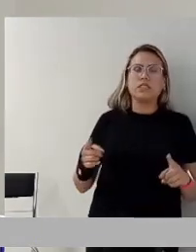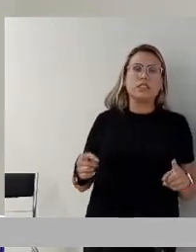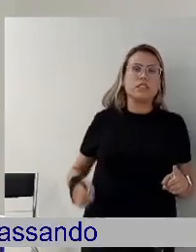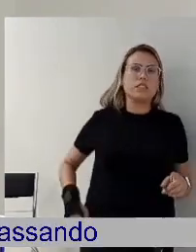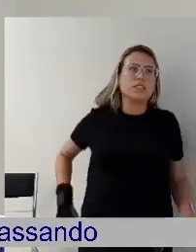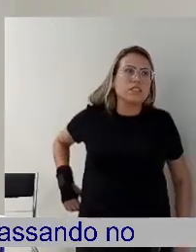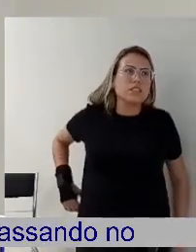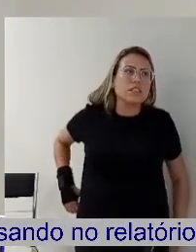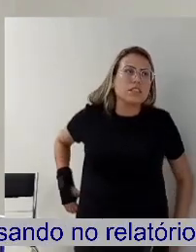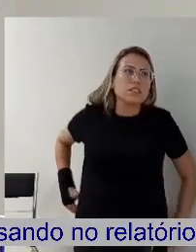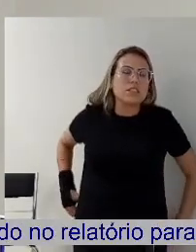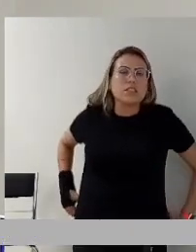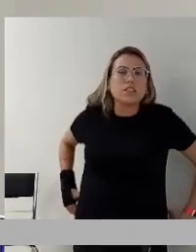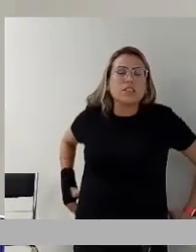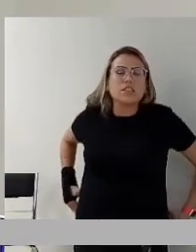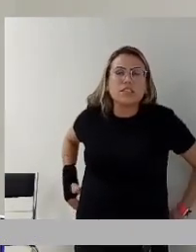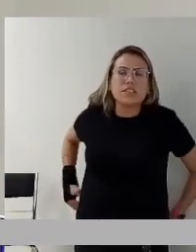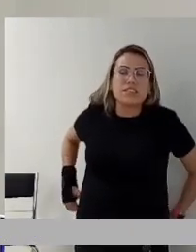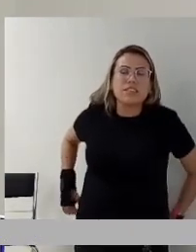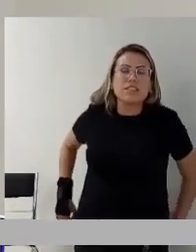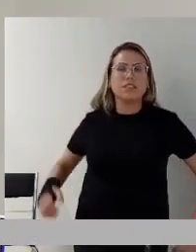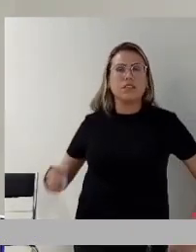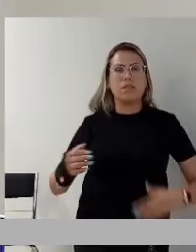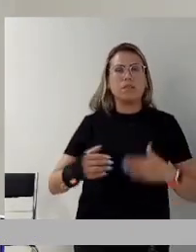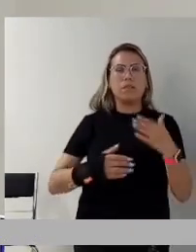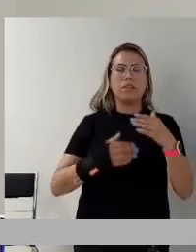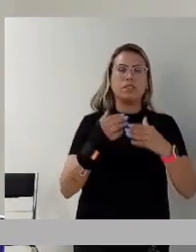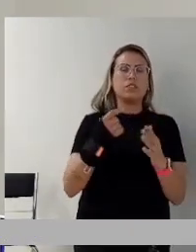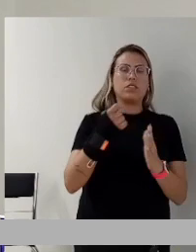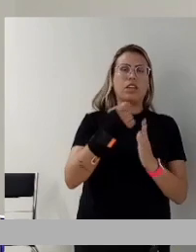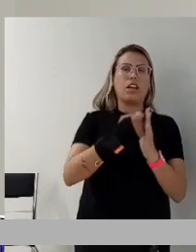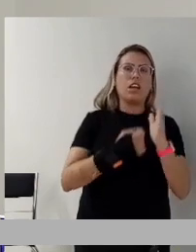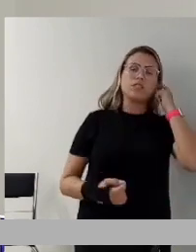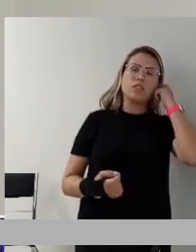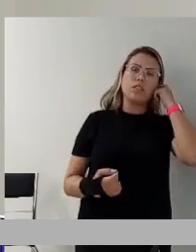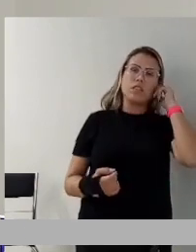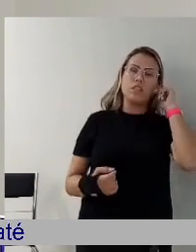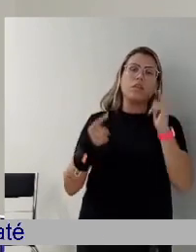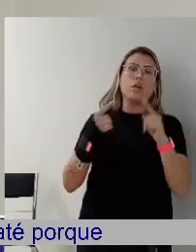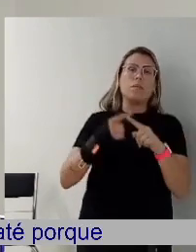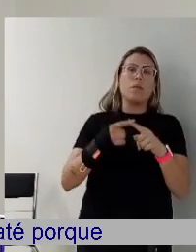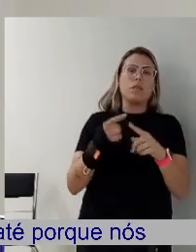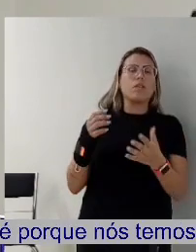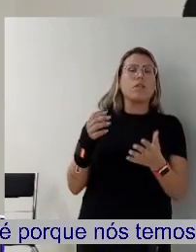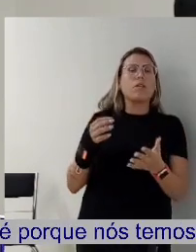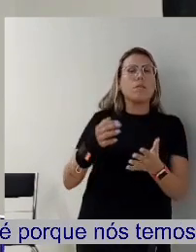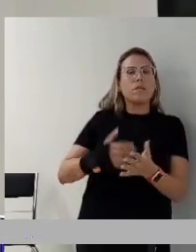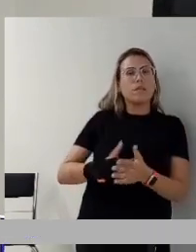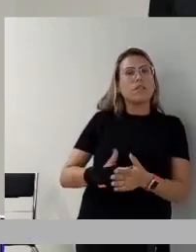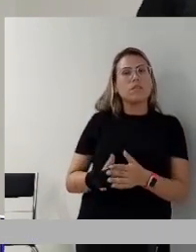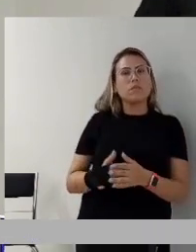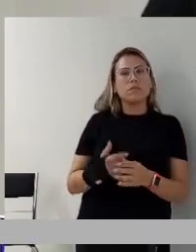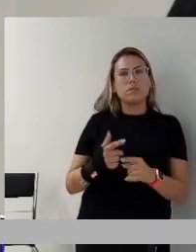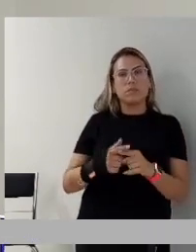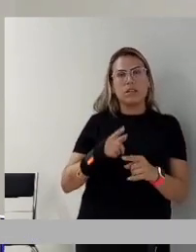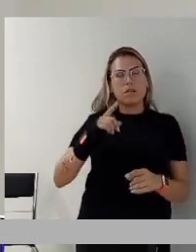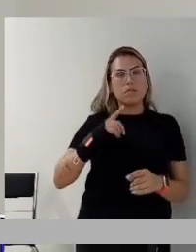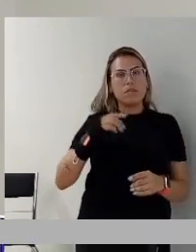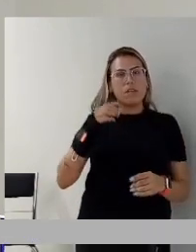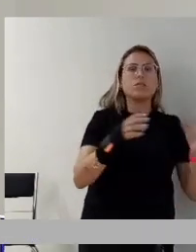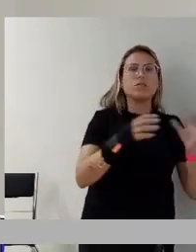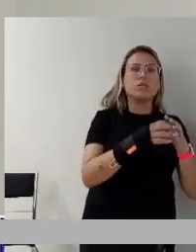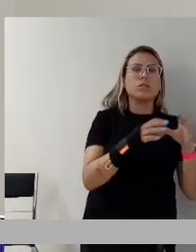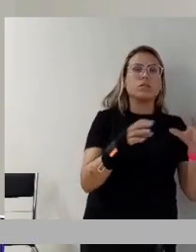o relatório para cima e justificando porque que compramos né até porque nós temos a compreensão que várias comunidades